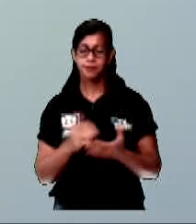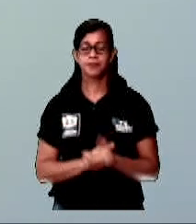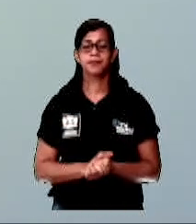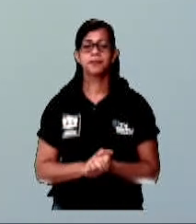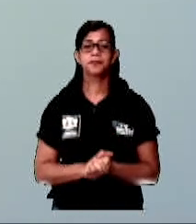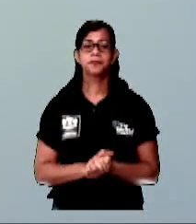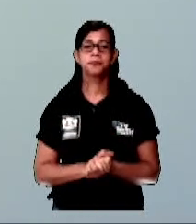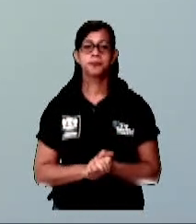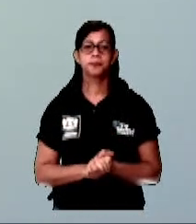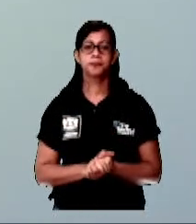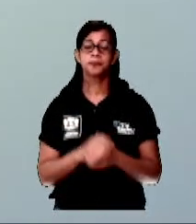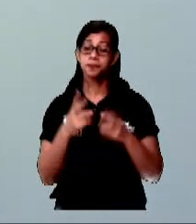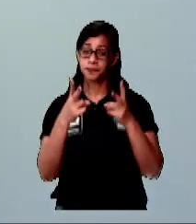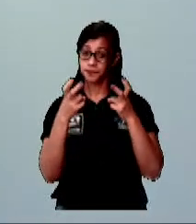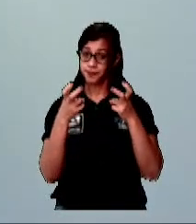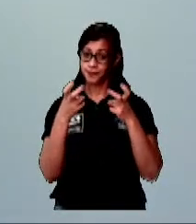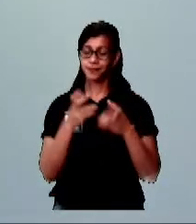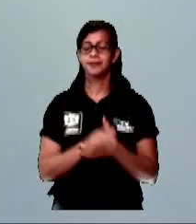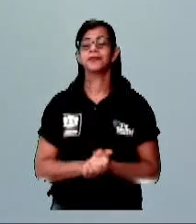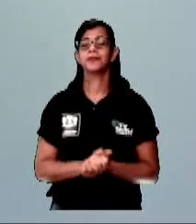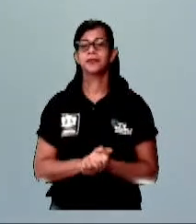ordem. Vamos lá, então.